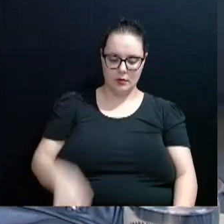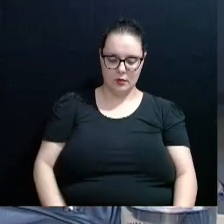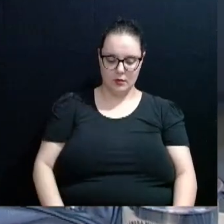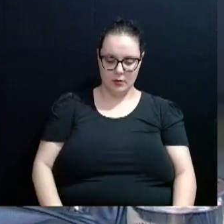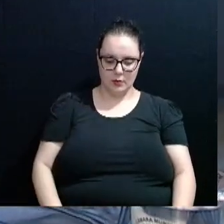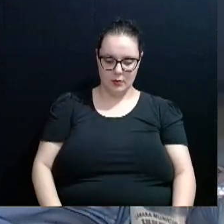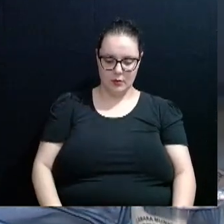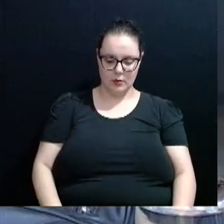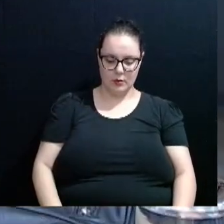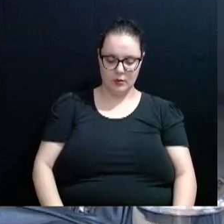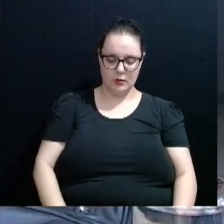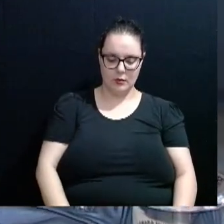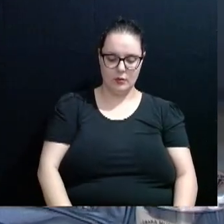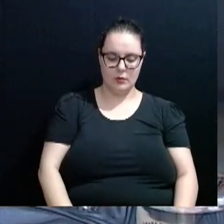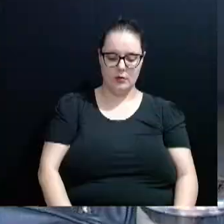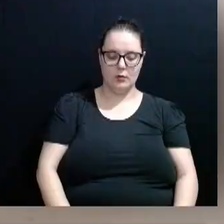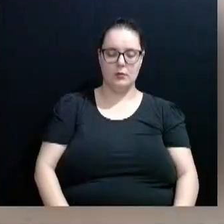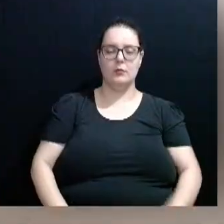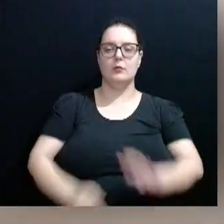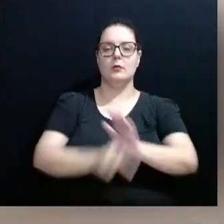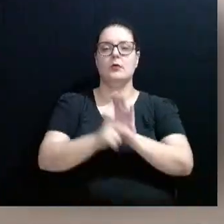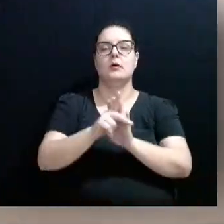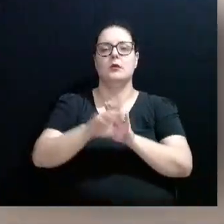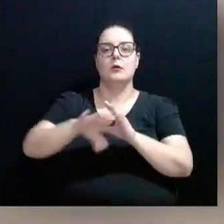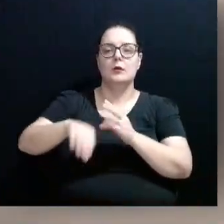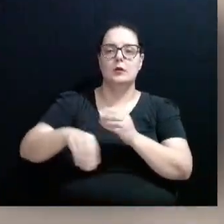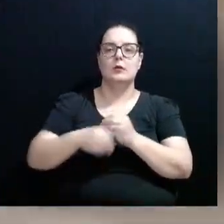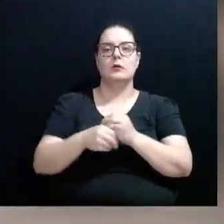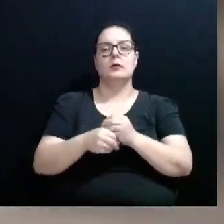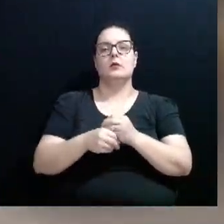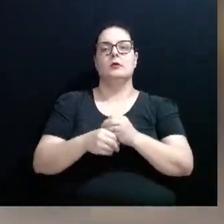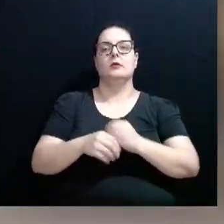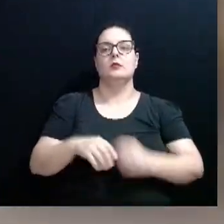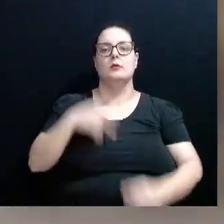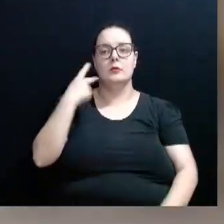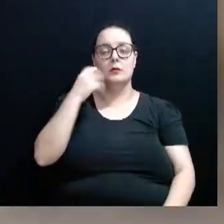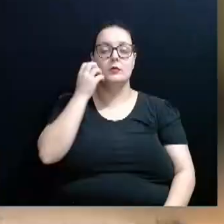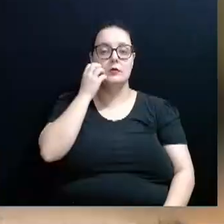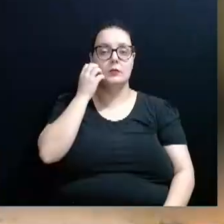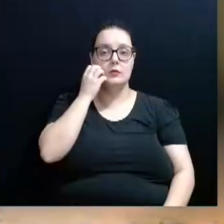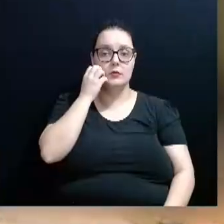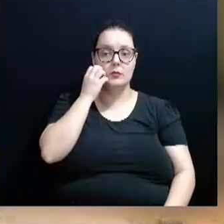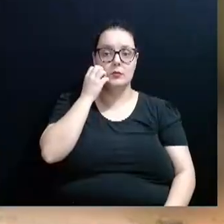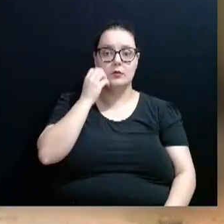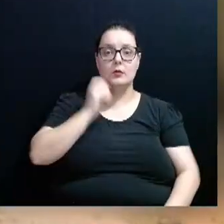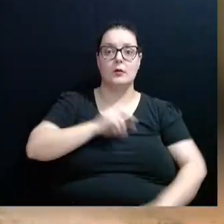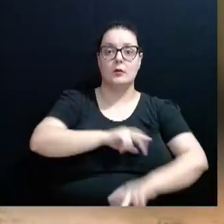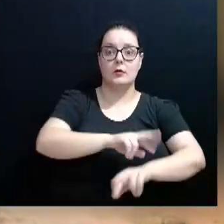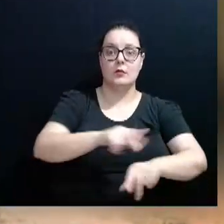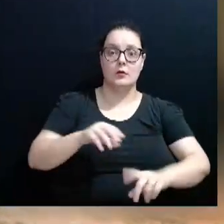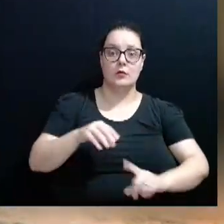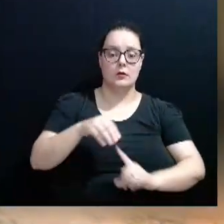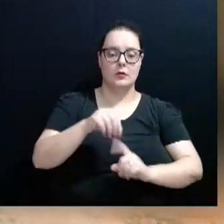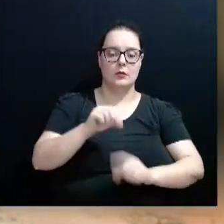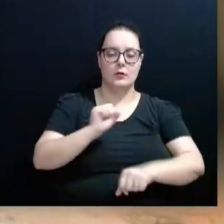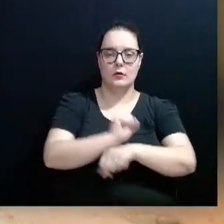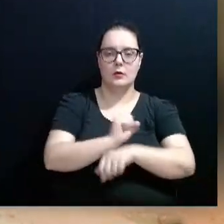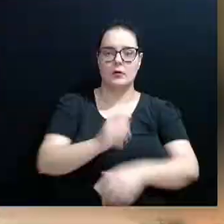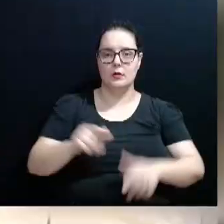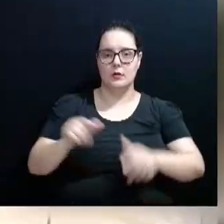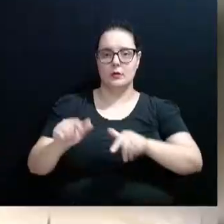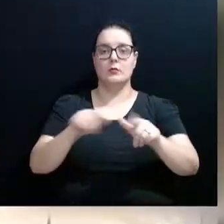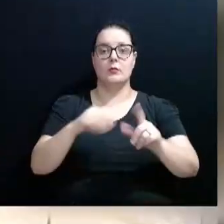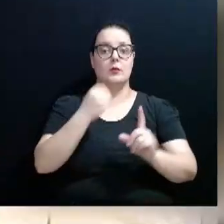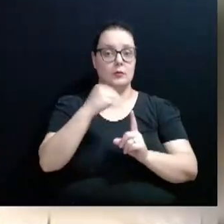de autoria do vereador Igor Diego. O projeto determina que uma série de paradas de ônibus em locais mais vulneráveis deverão